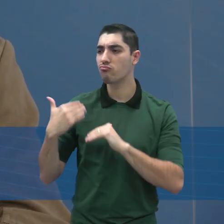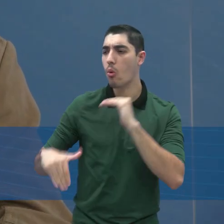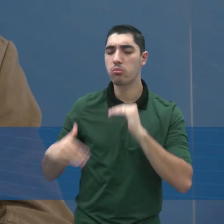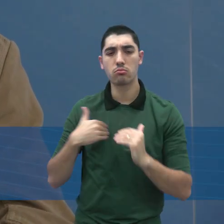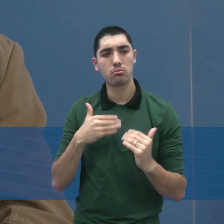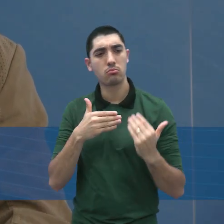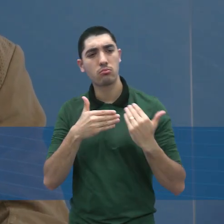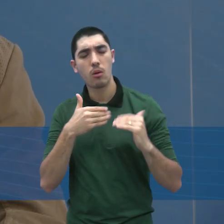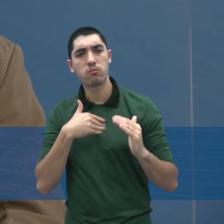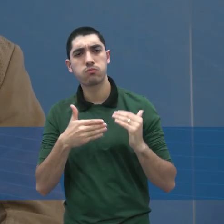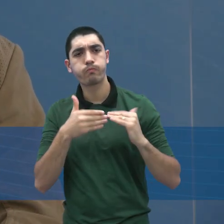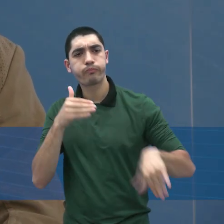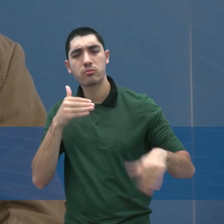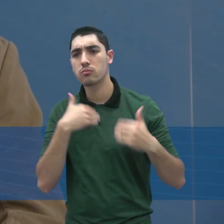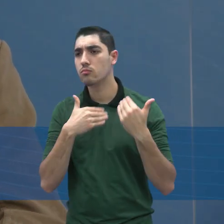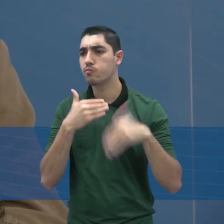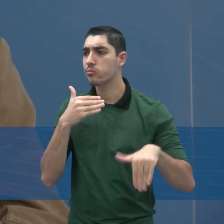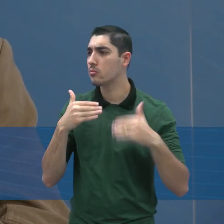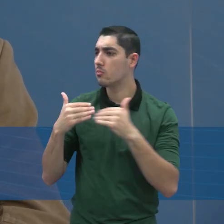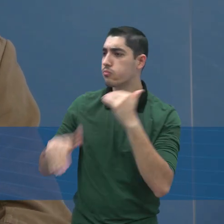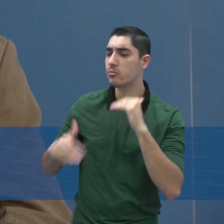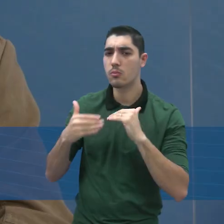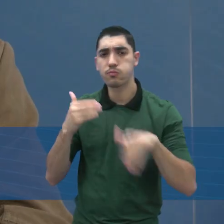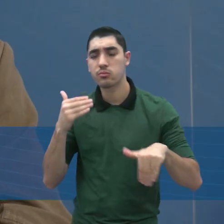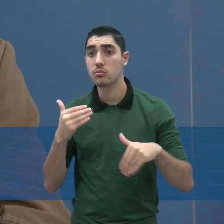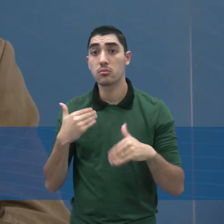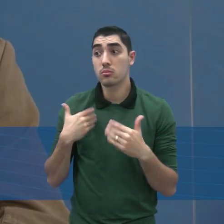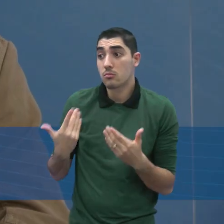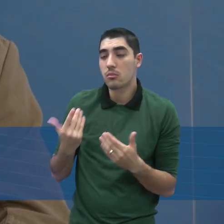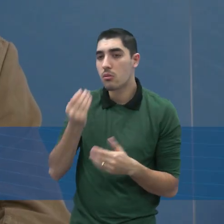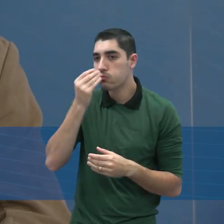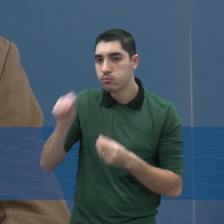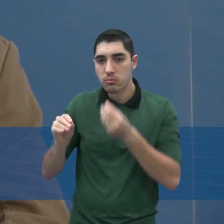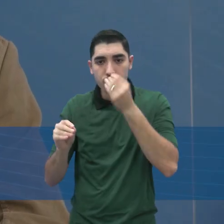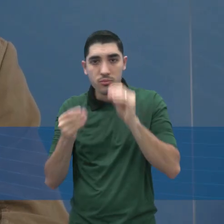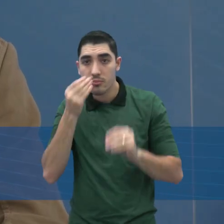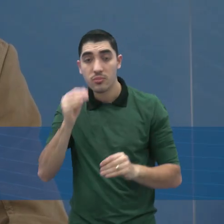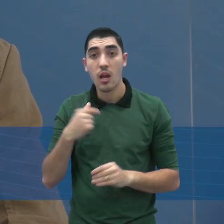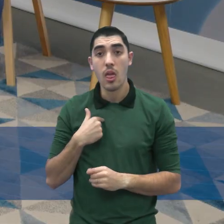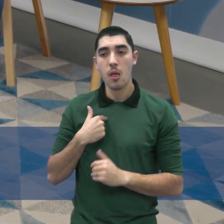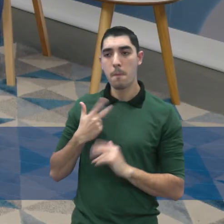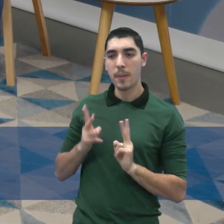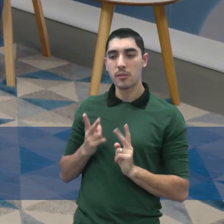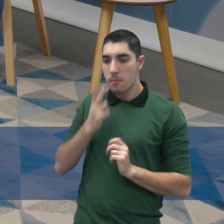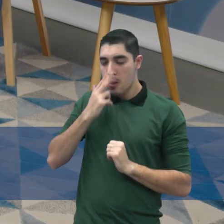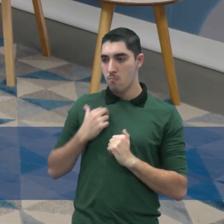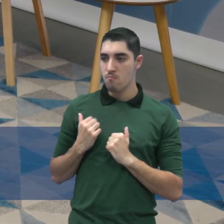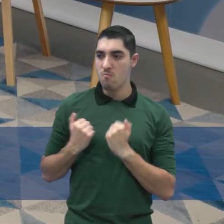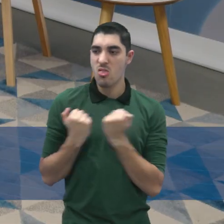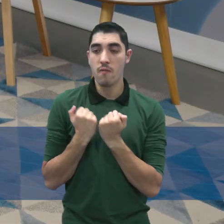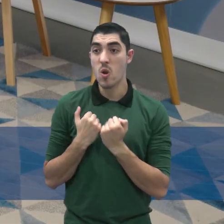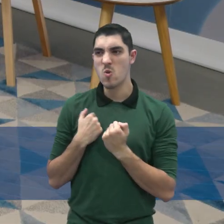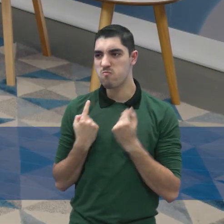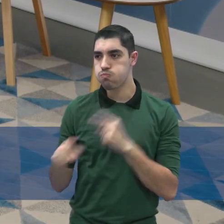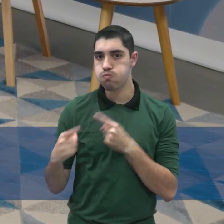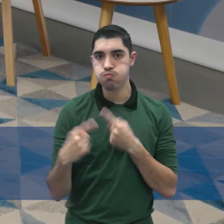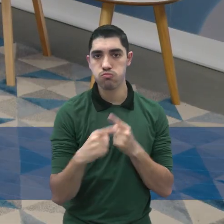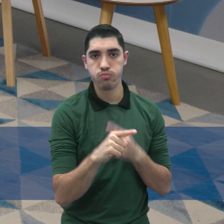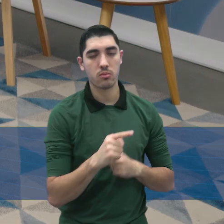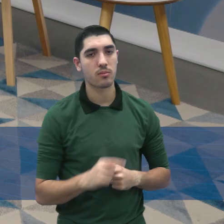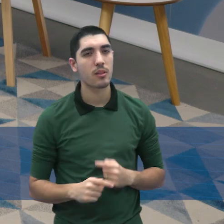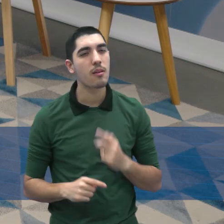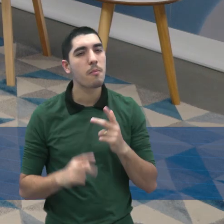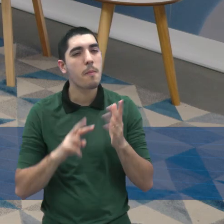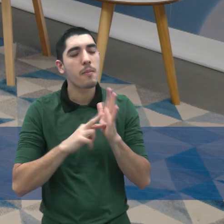de fora, parece inimigo e que eu preciso me defender ou atacar. Uhum. É a questão do bem contra o mal, né? A gente falava